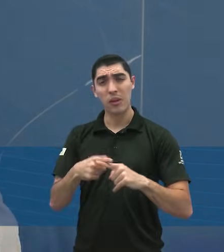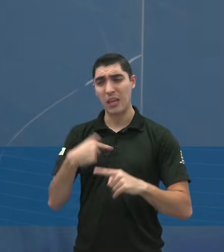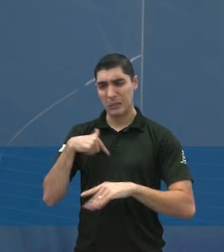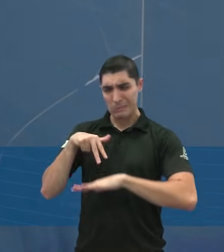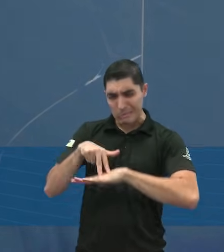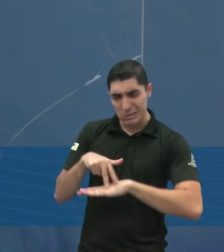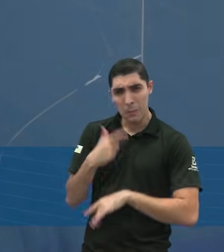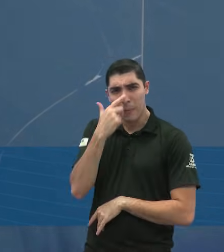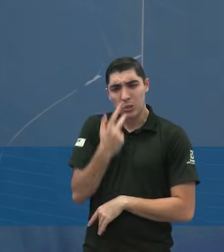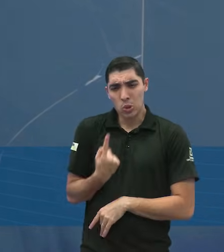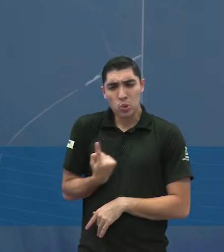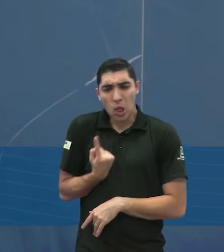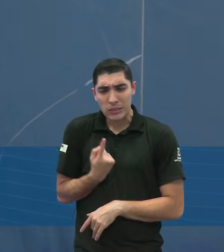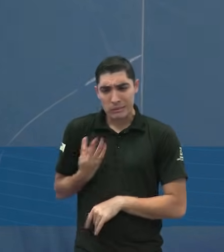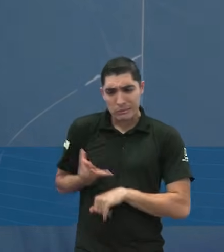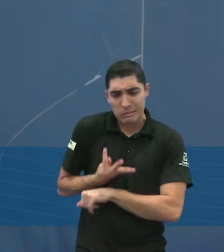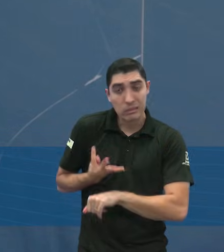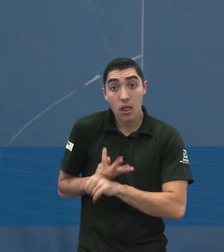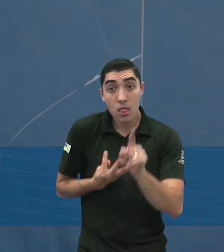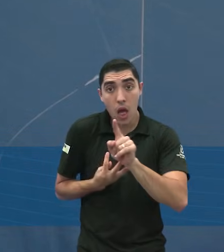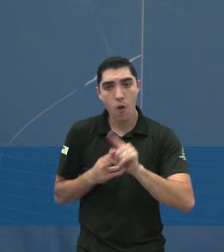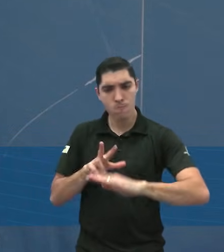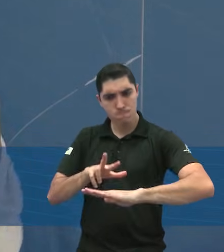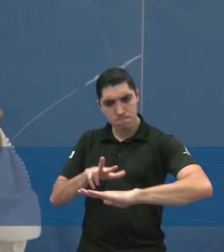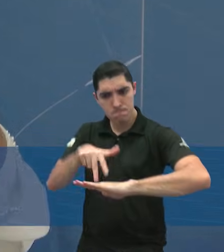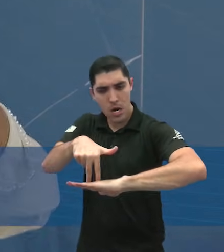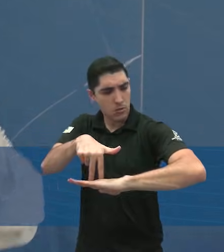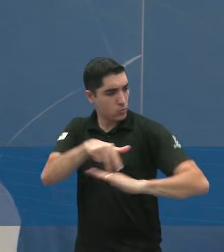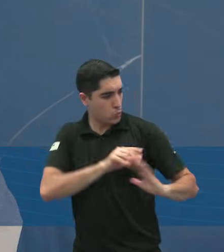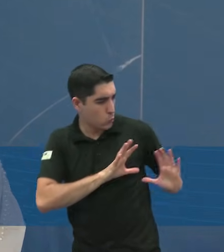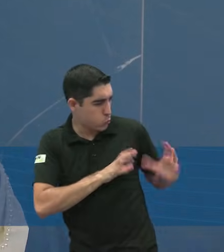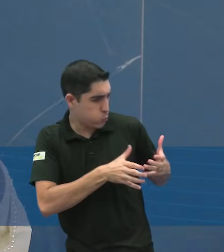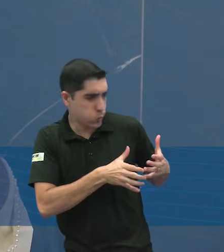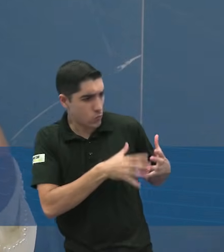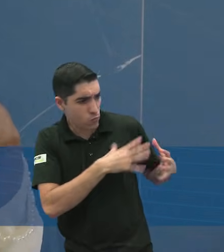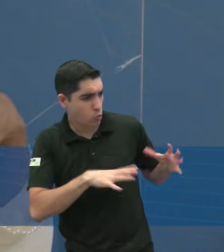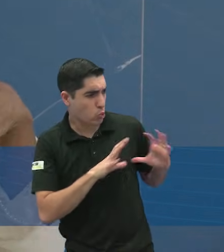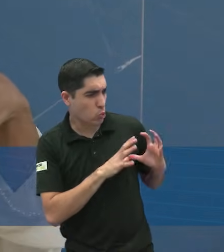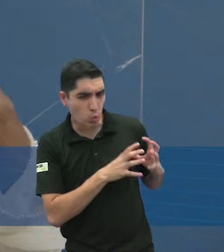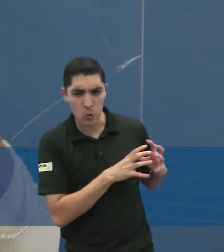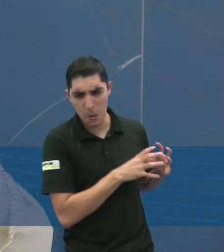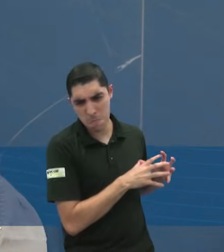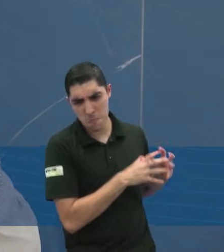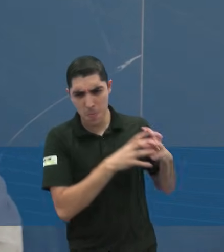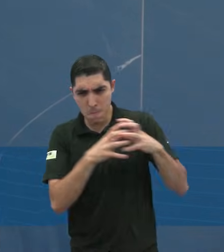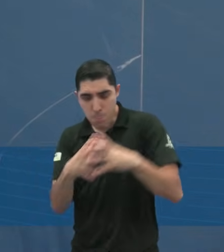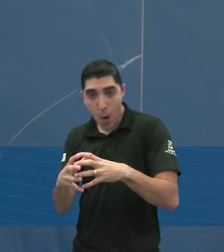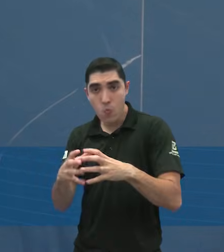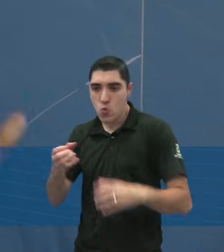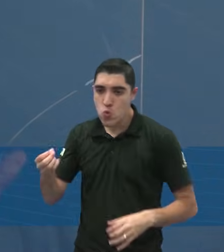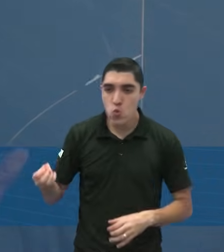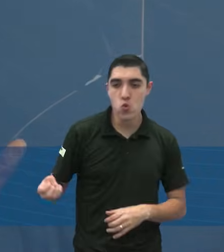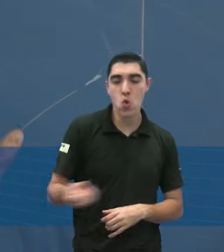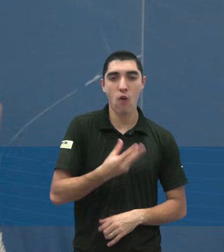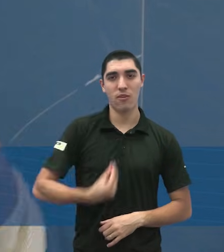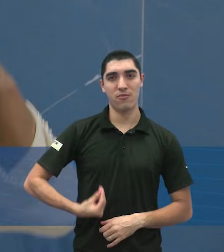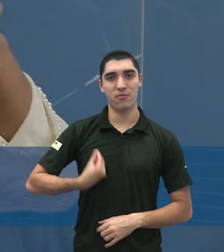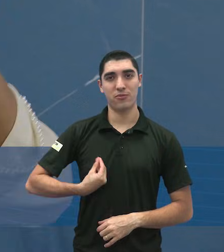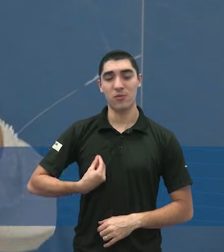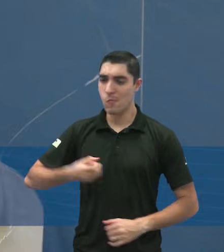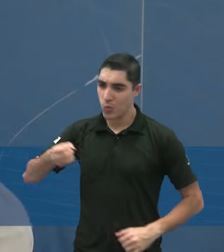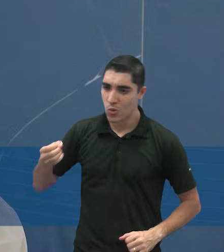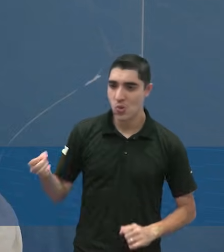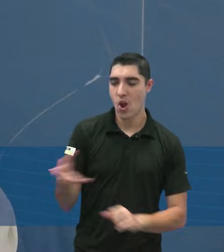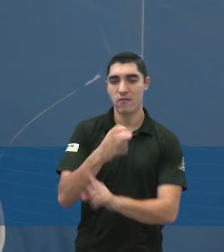A resistência parece que a gente está lutando contra. E não, a resistência, a gente está escrevendo um novo capítulo. A gente